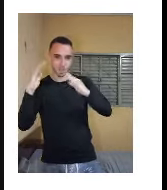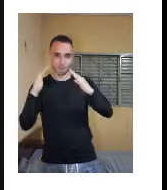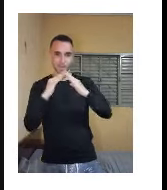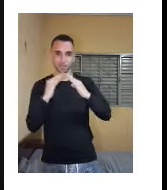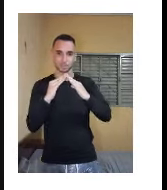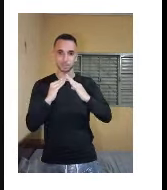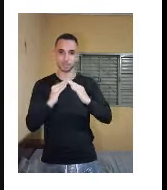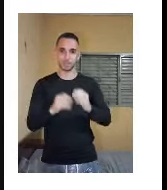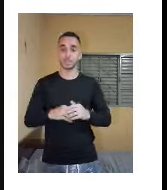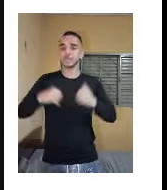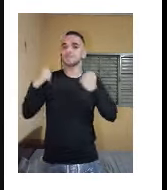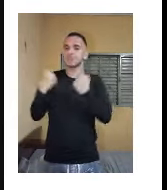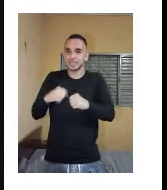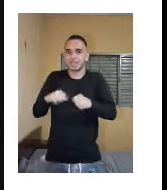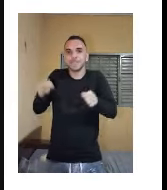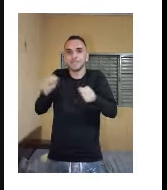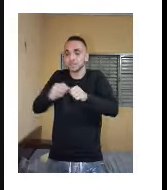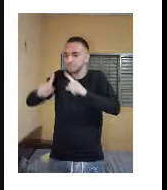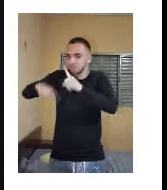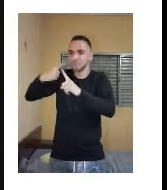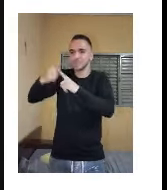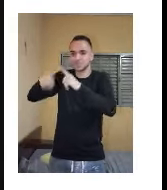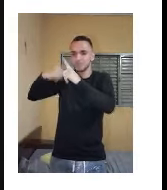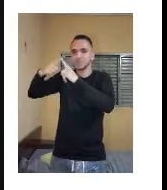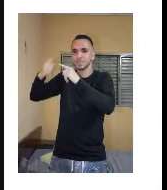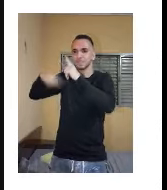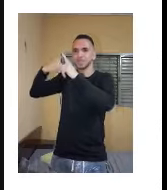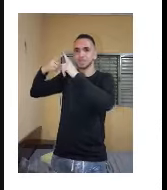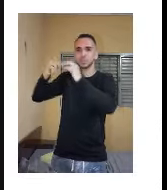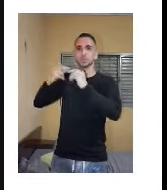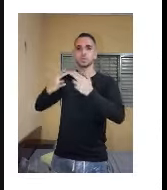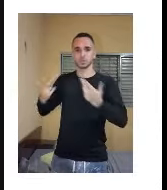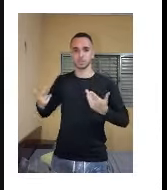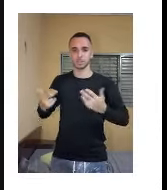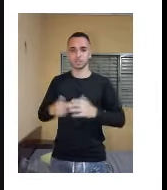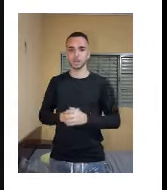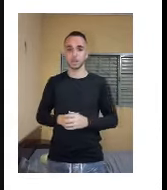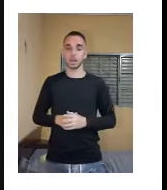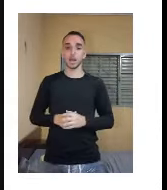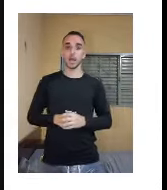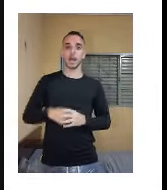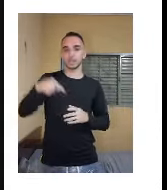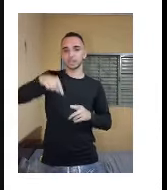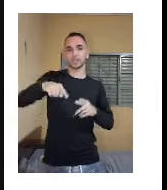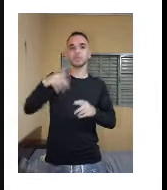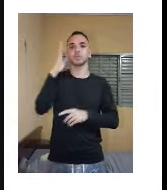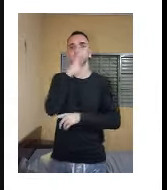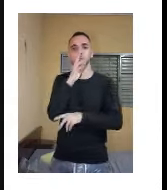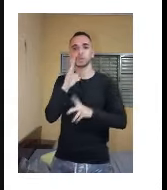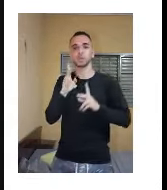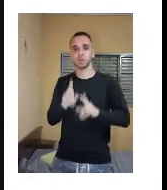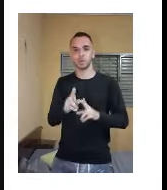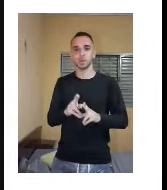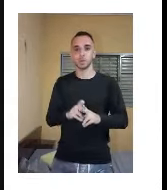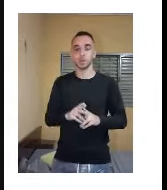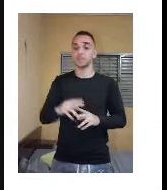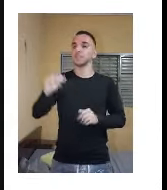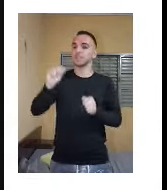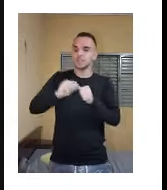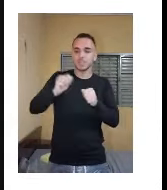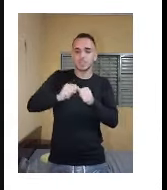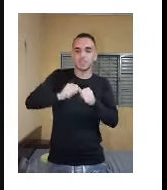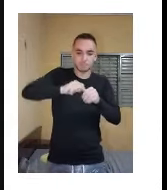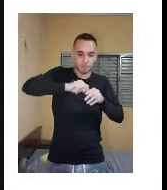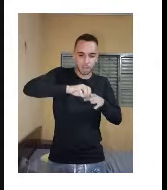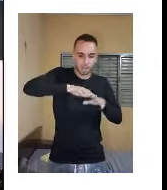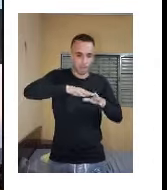do clima, né, dado aqueles custos de todos aqueles pontos do qual eu ilustrei, e